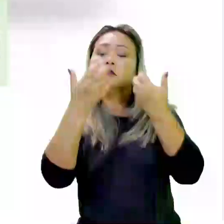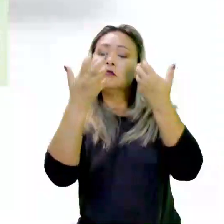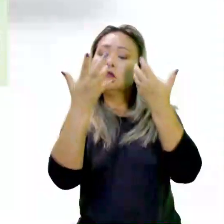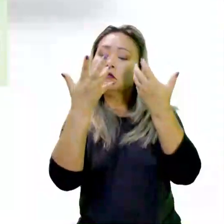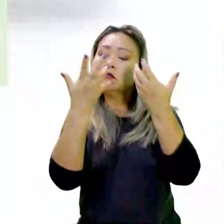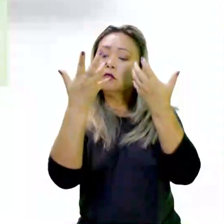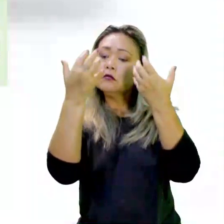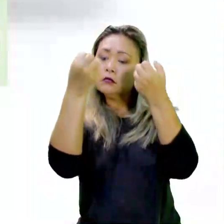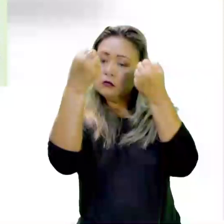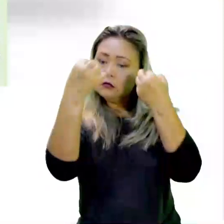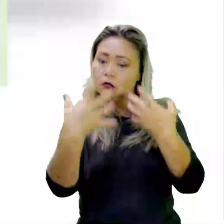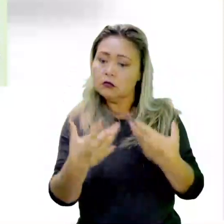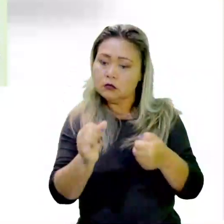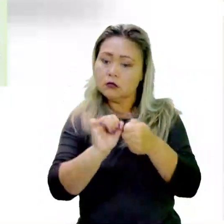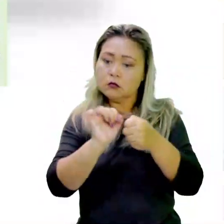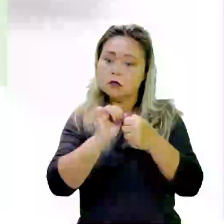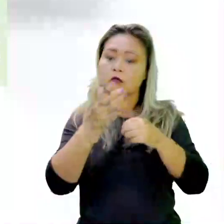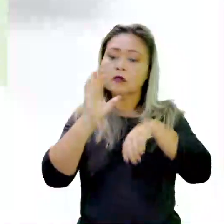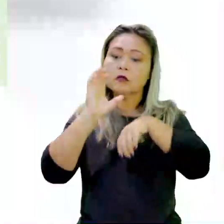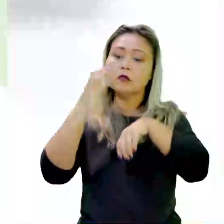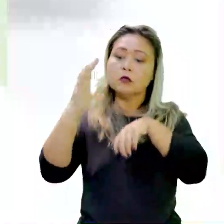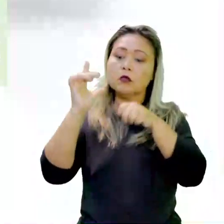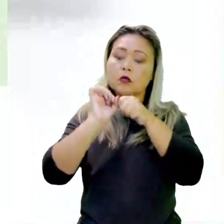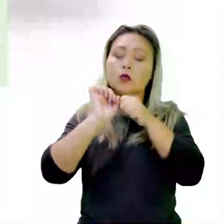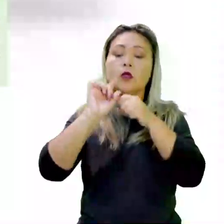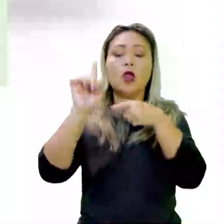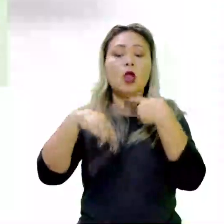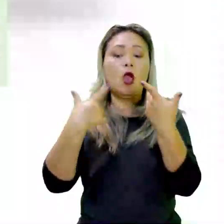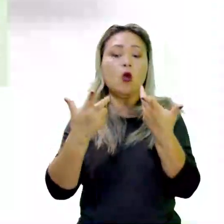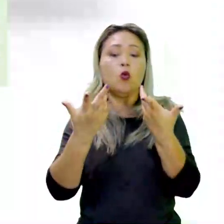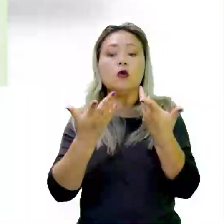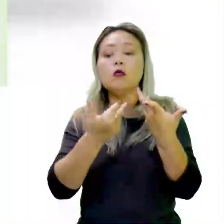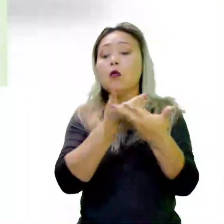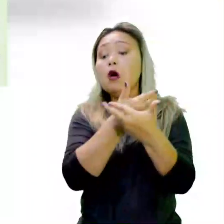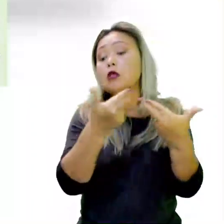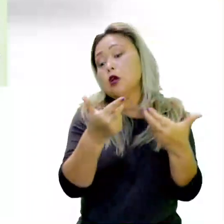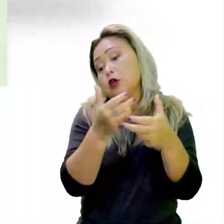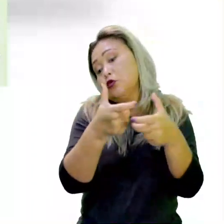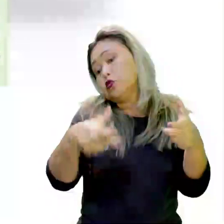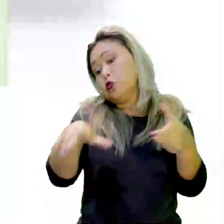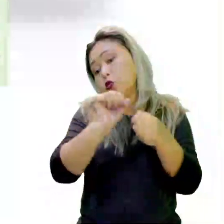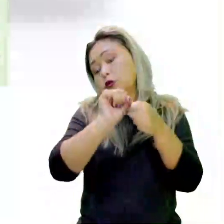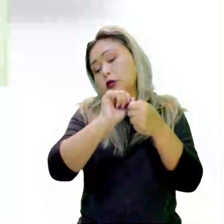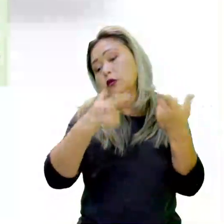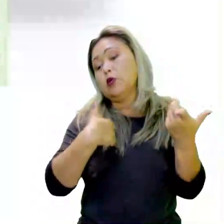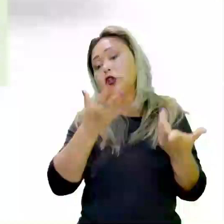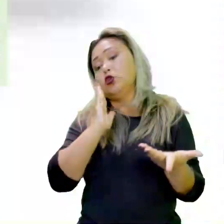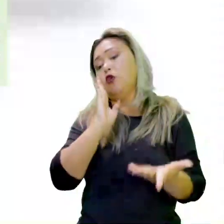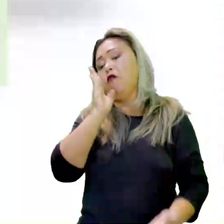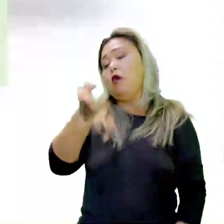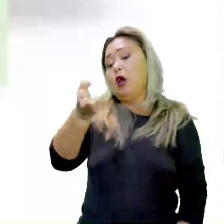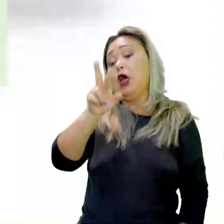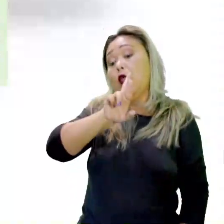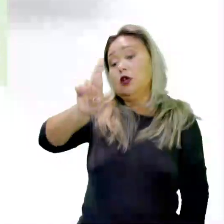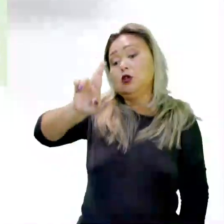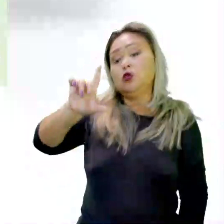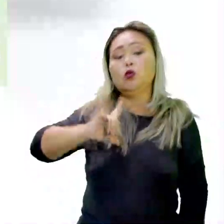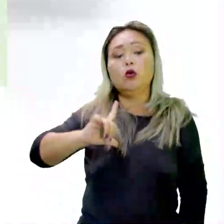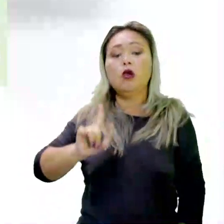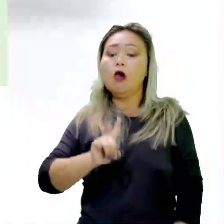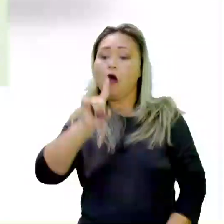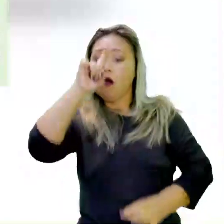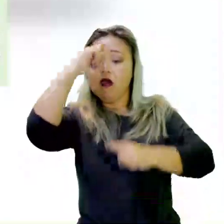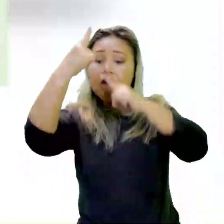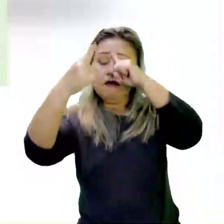explicação científica para a maioria das coisas, não mais a religião. Invenção de novas técnicas artísticas, como